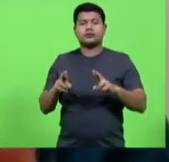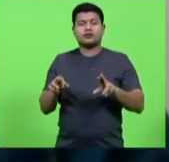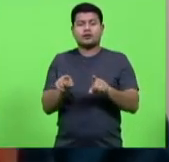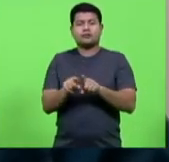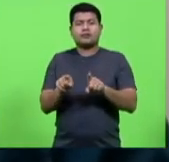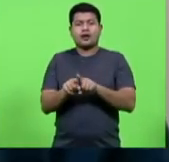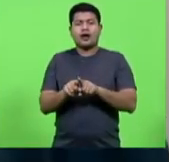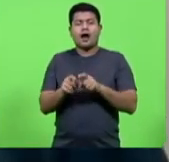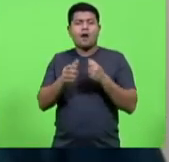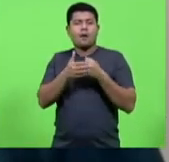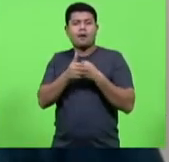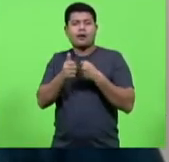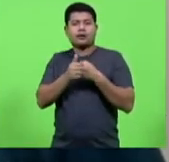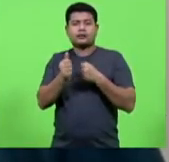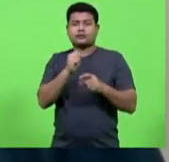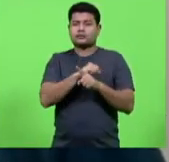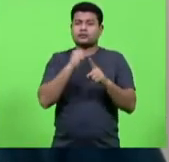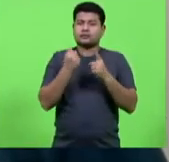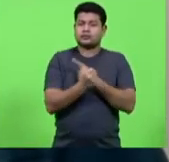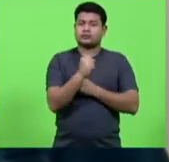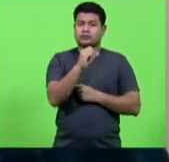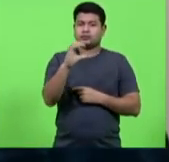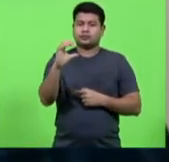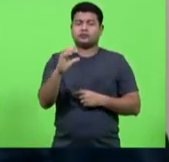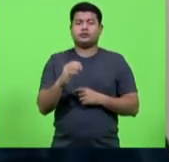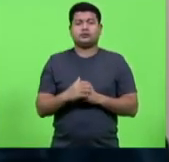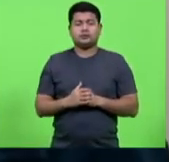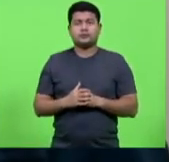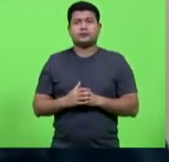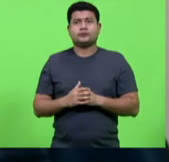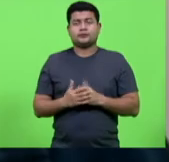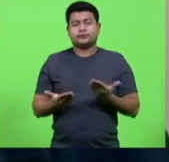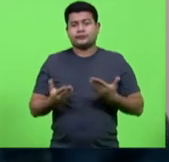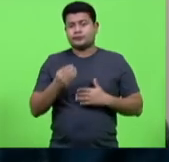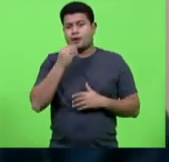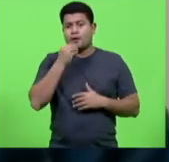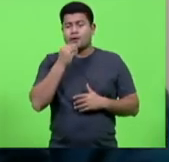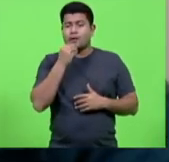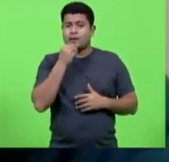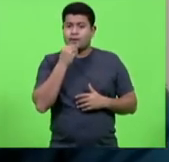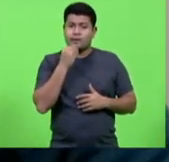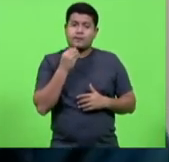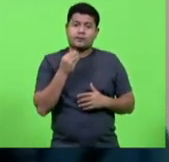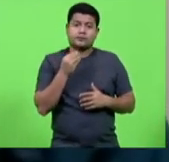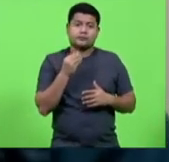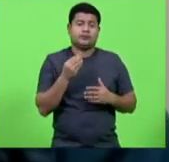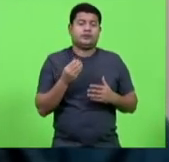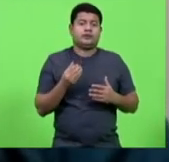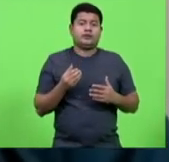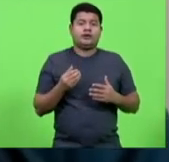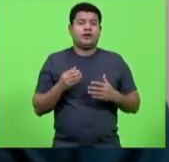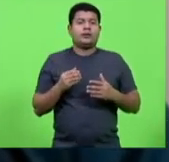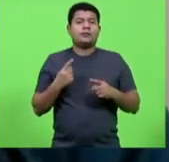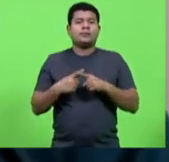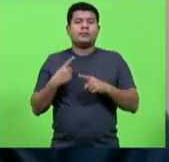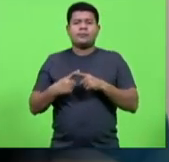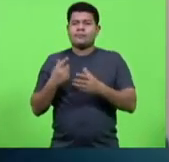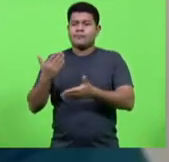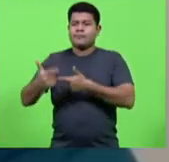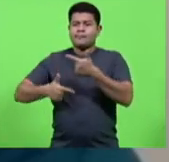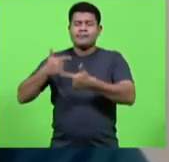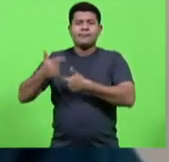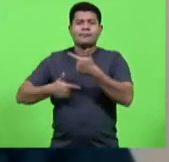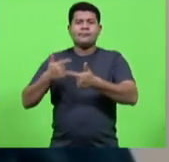da sociedade catarinense. E isto, claro, por todos os serviços prestados e